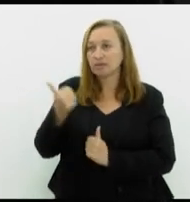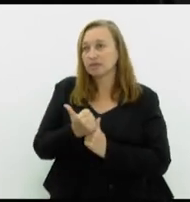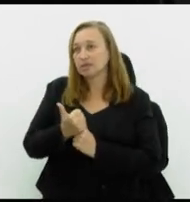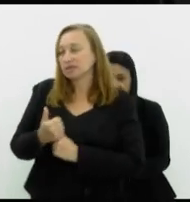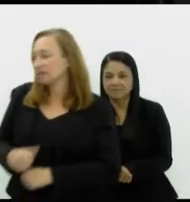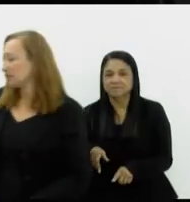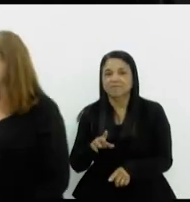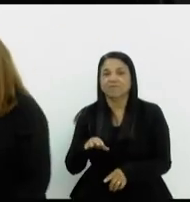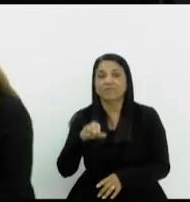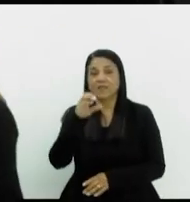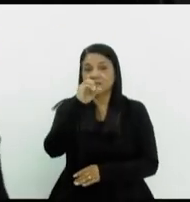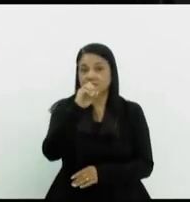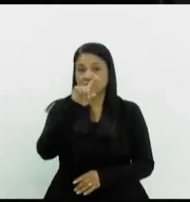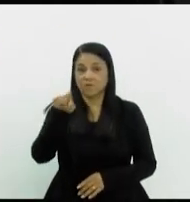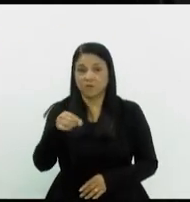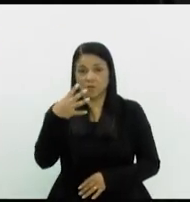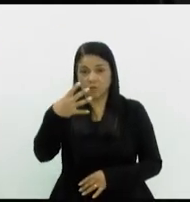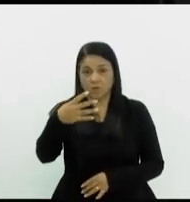estipula em